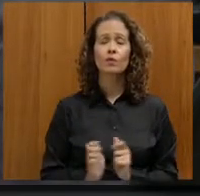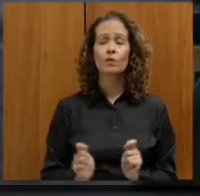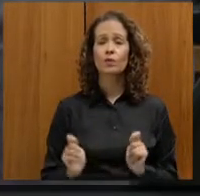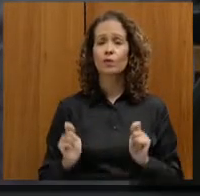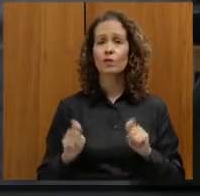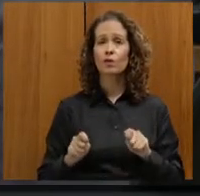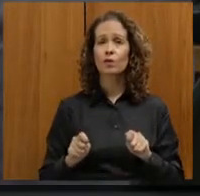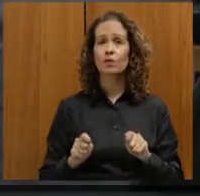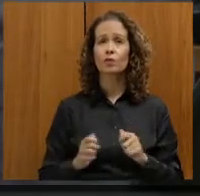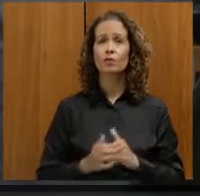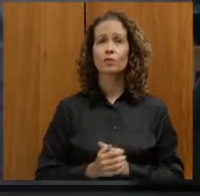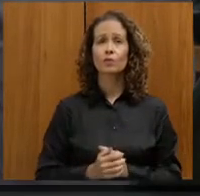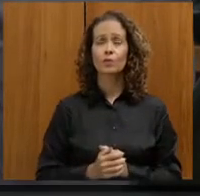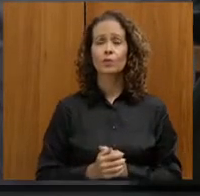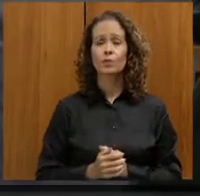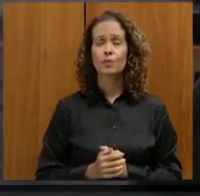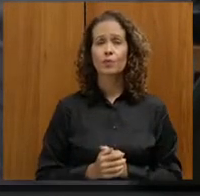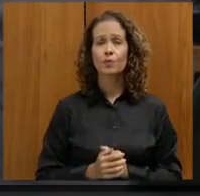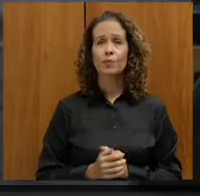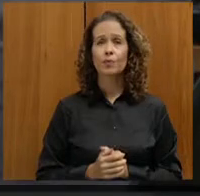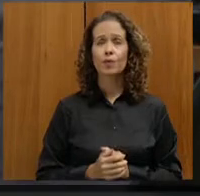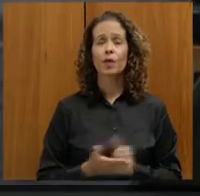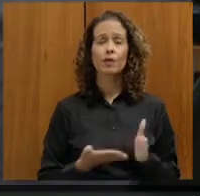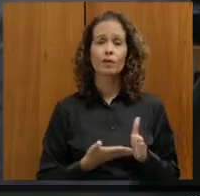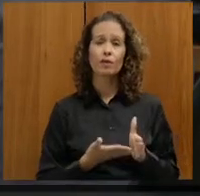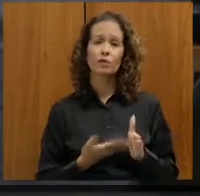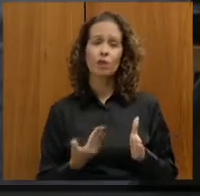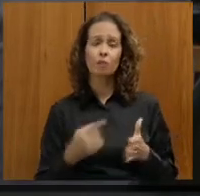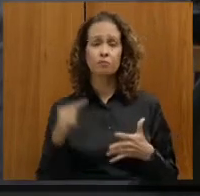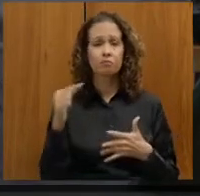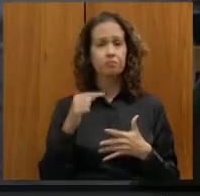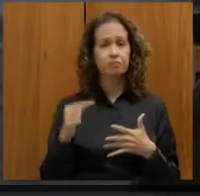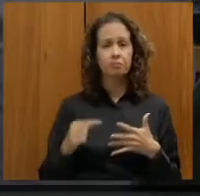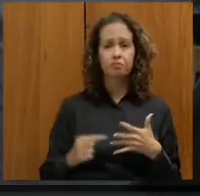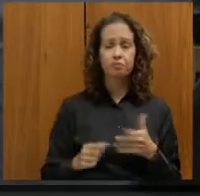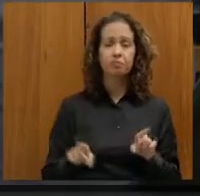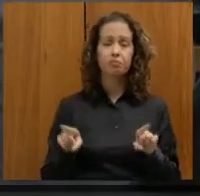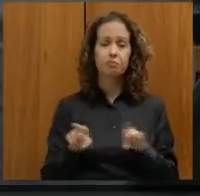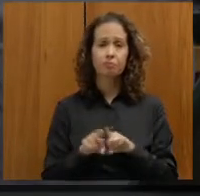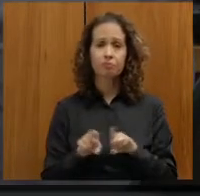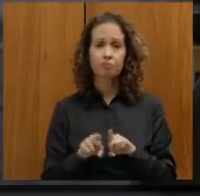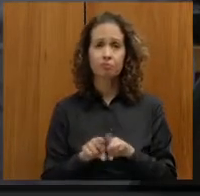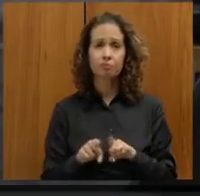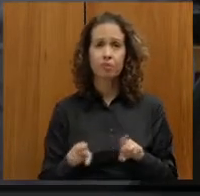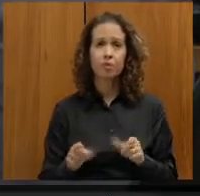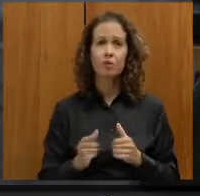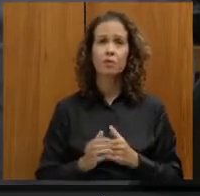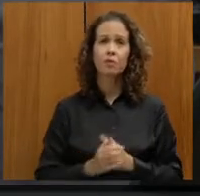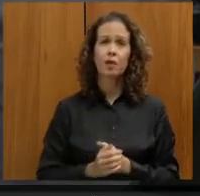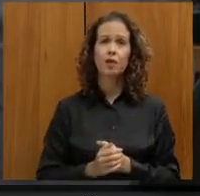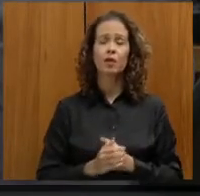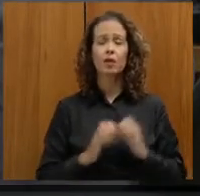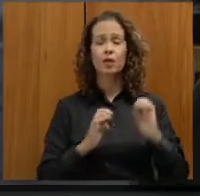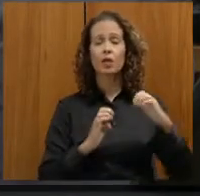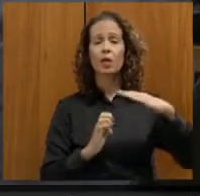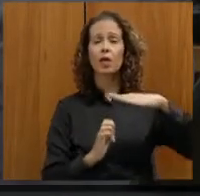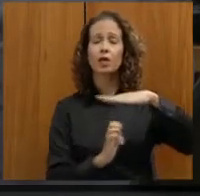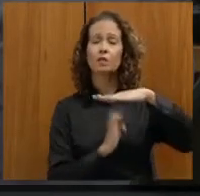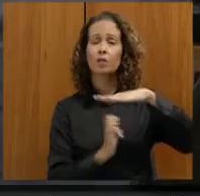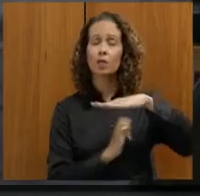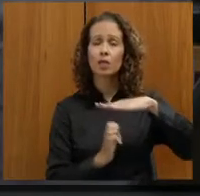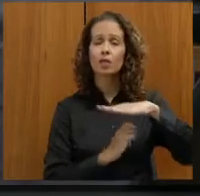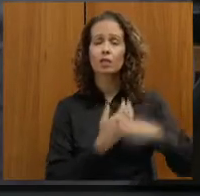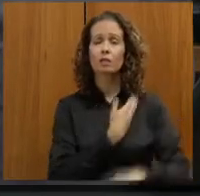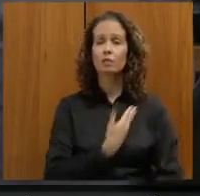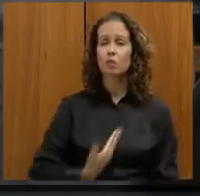né e entre outros arrecadação de ativos de empresa o Lucas e as políticas públicas